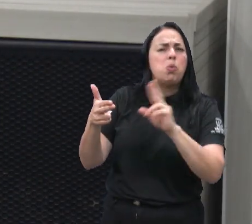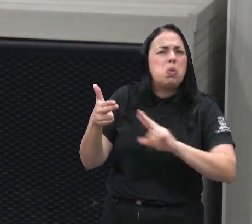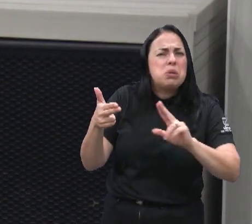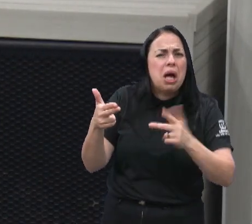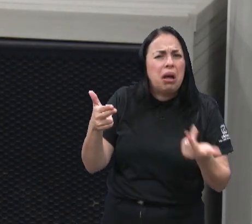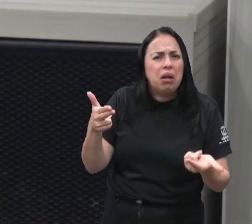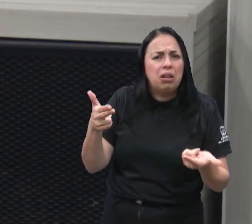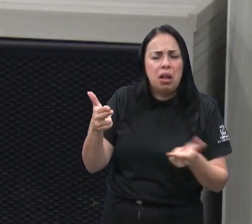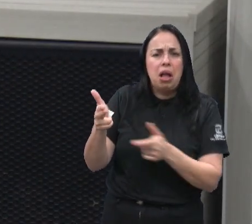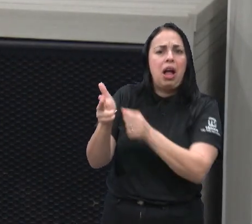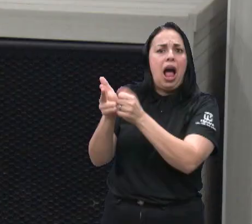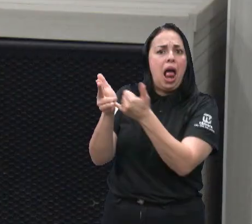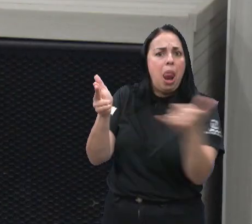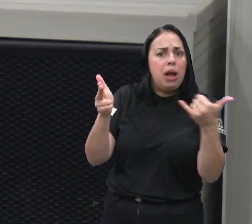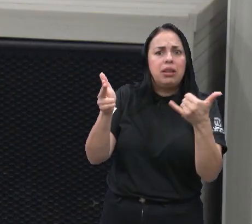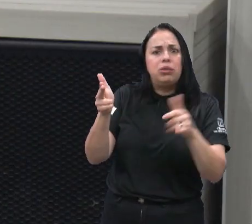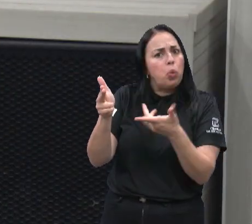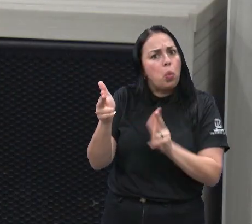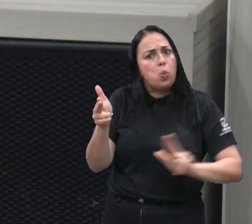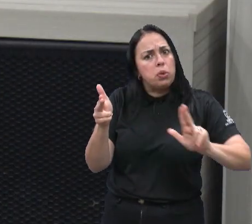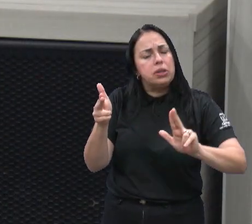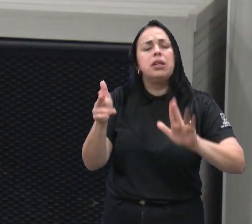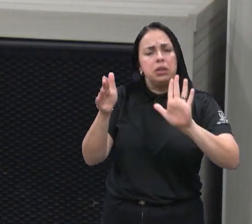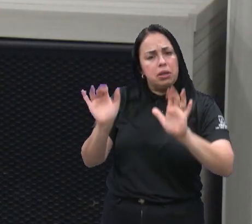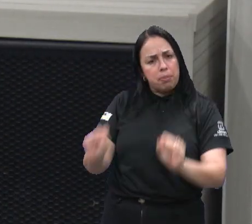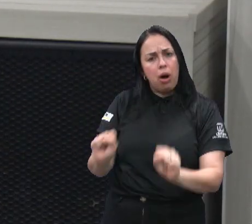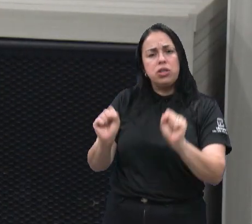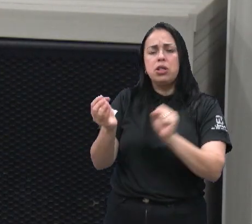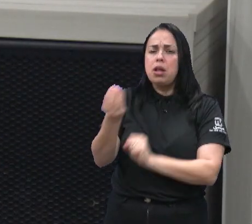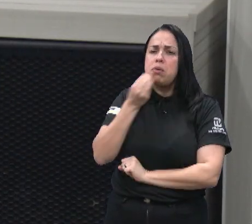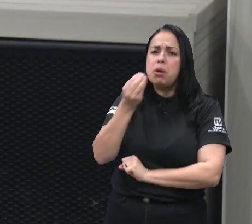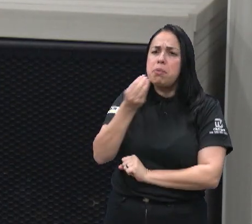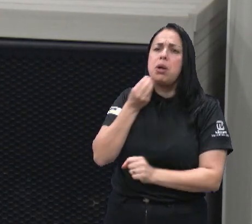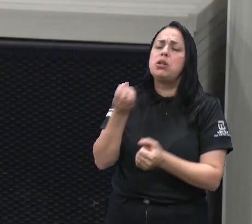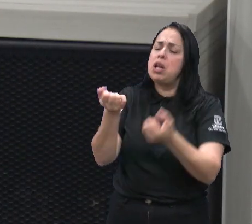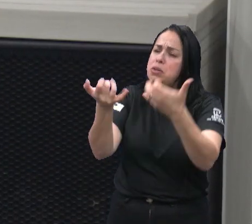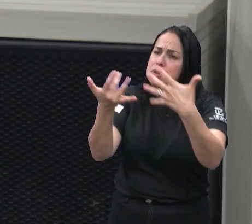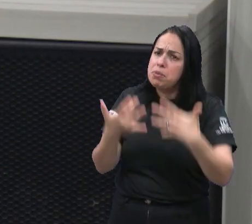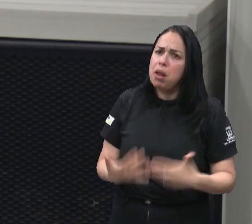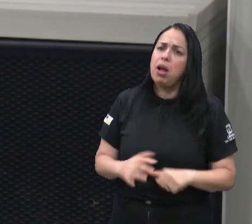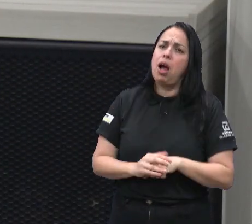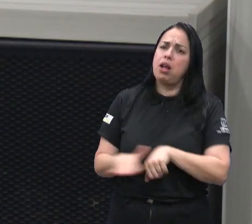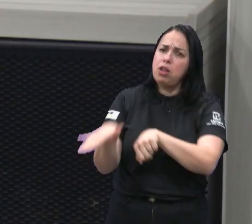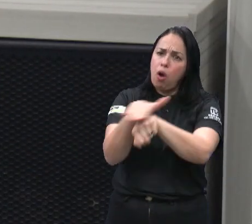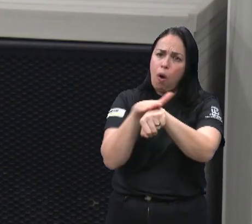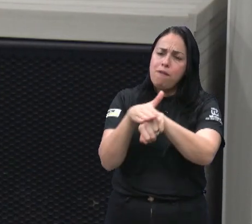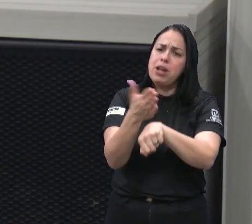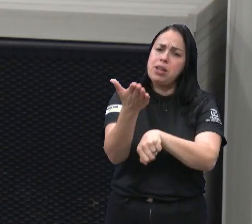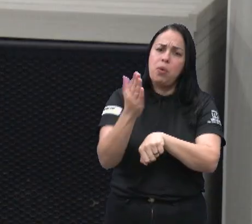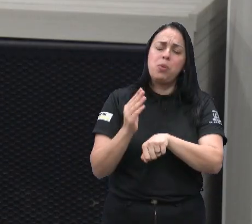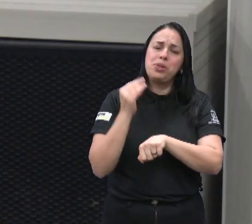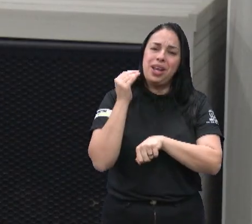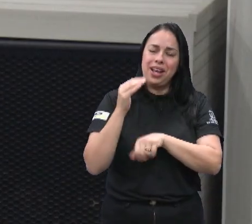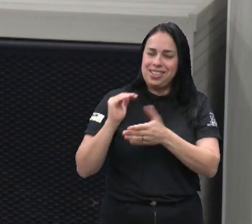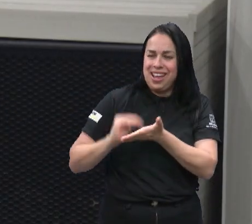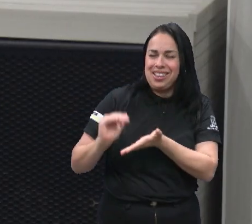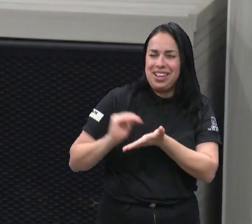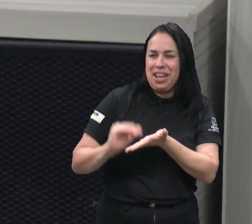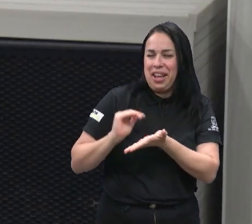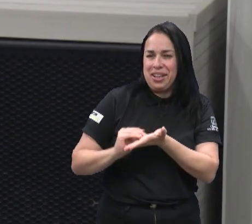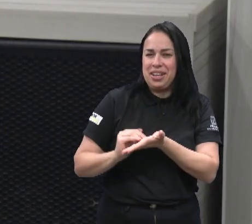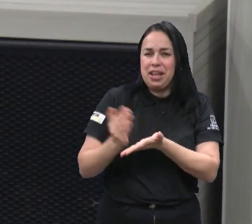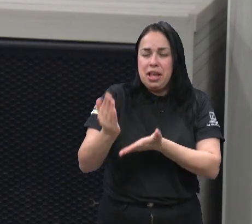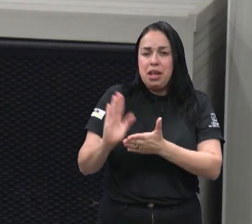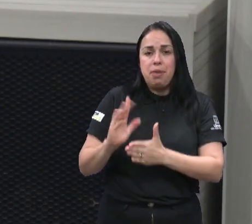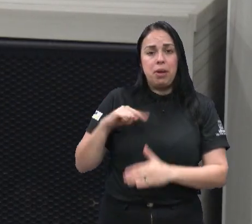bastante informações que eu gostaria de ter oportunidade de poder, né, conversar com Vossa Excelência, para a gente